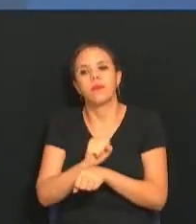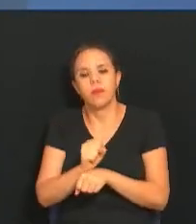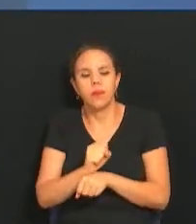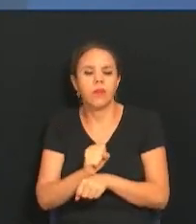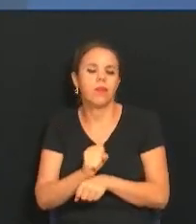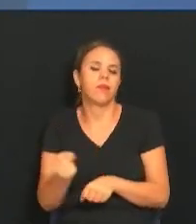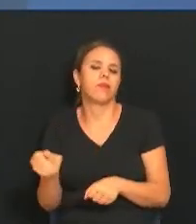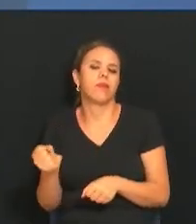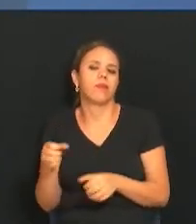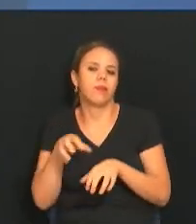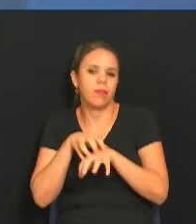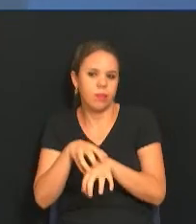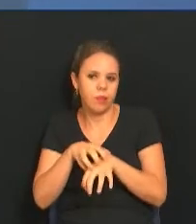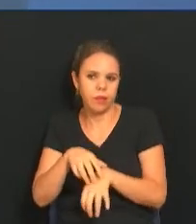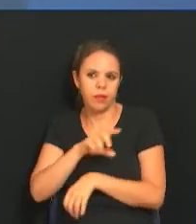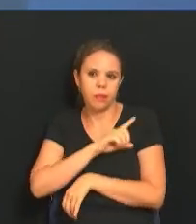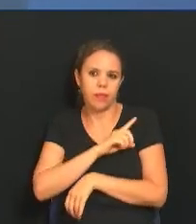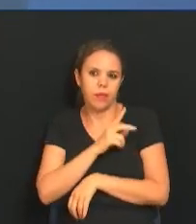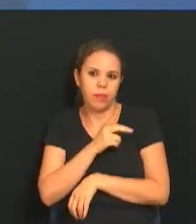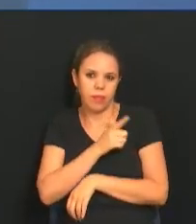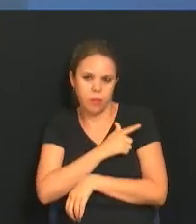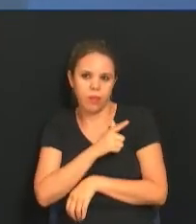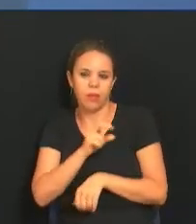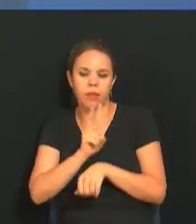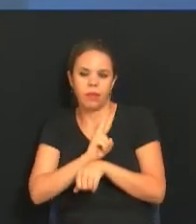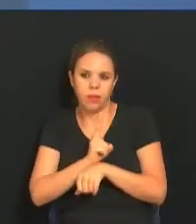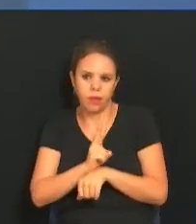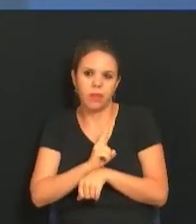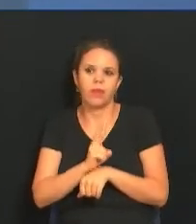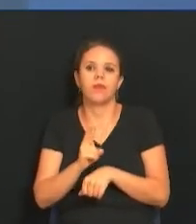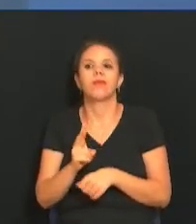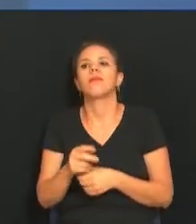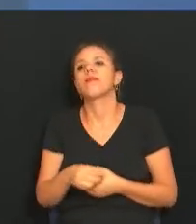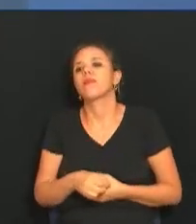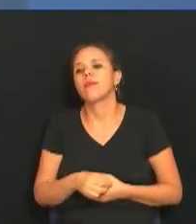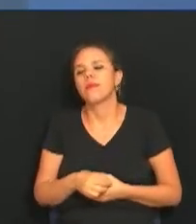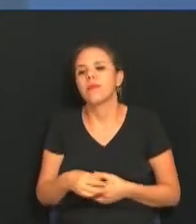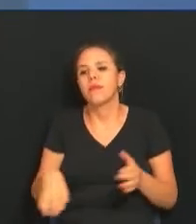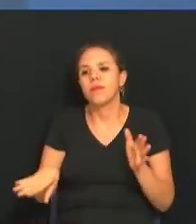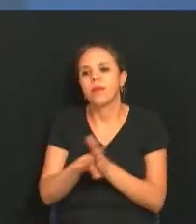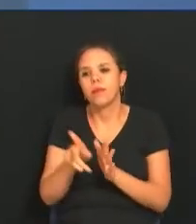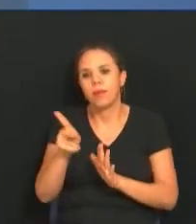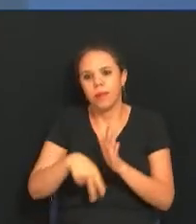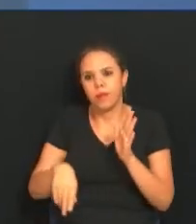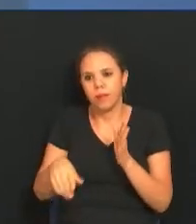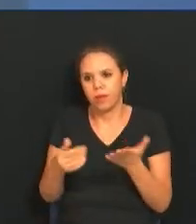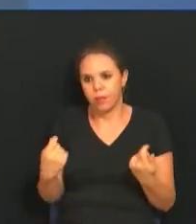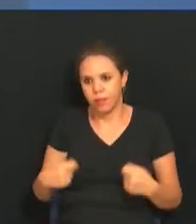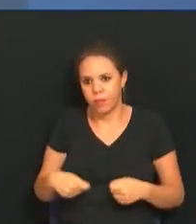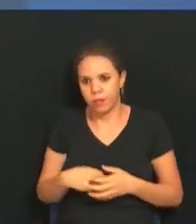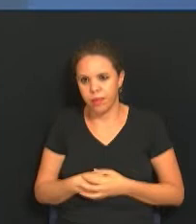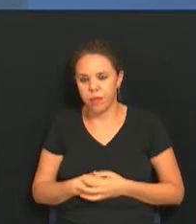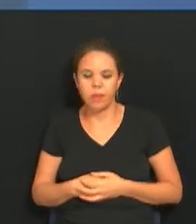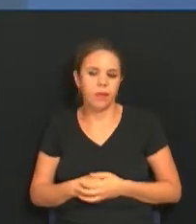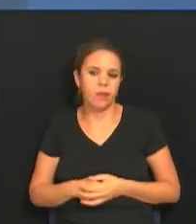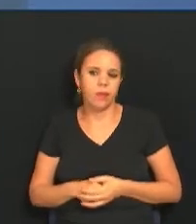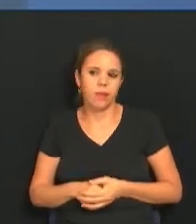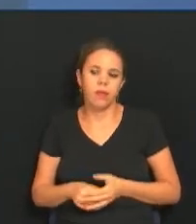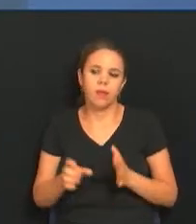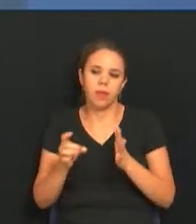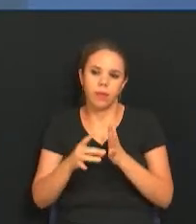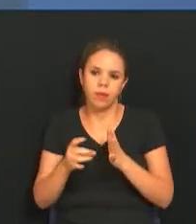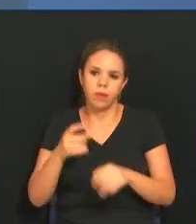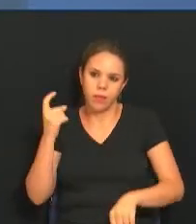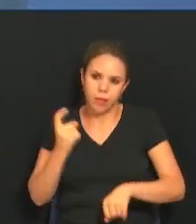ainda não foram ampliados, chegar onde tem que chegar. A colocação de blindagem nos carros da